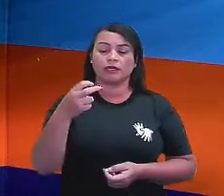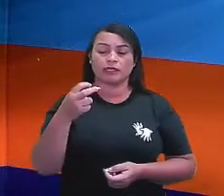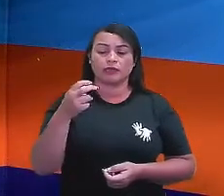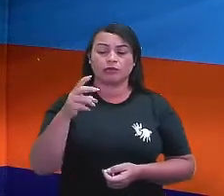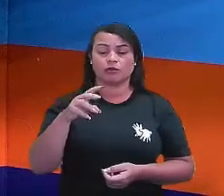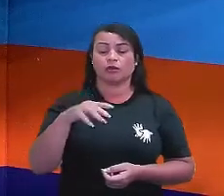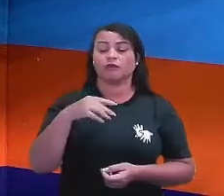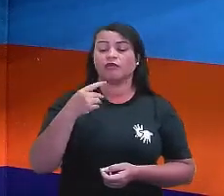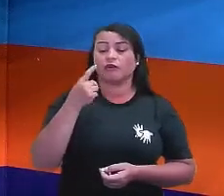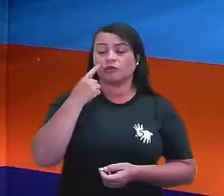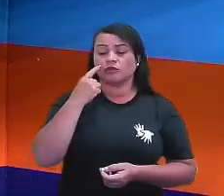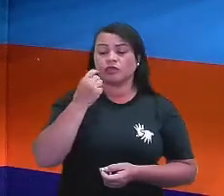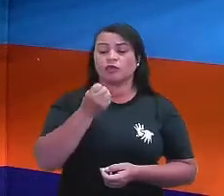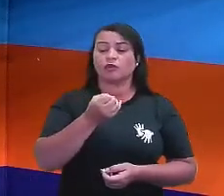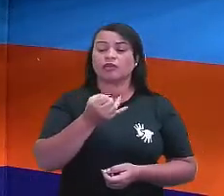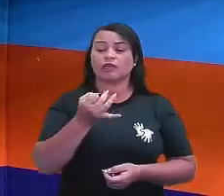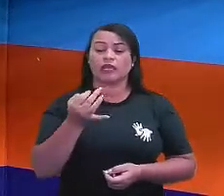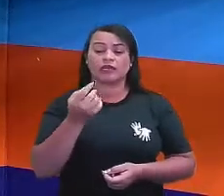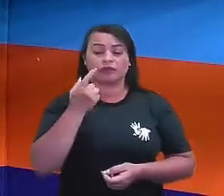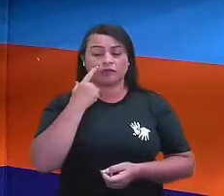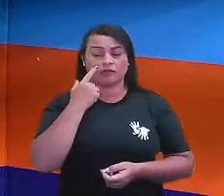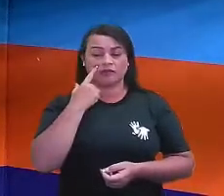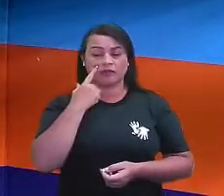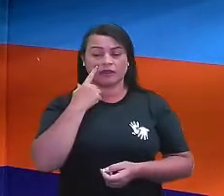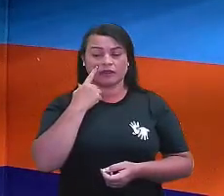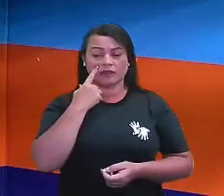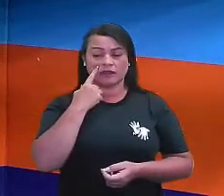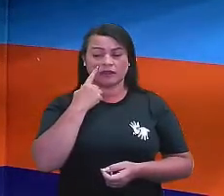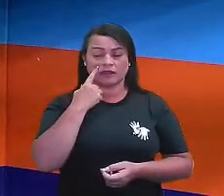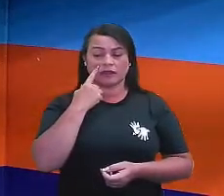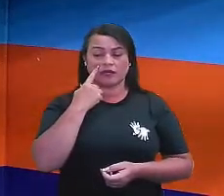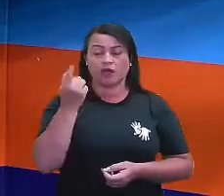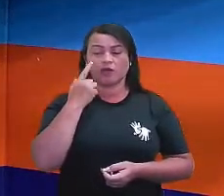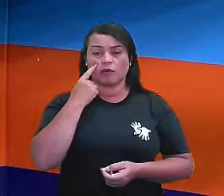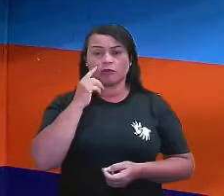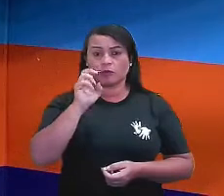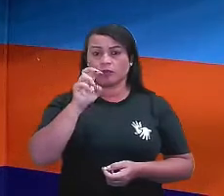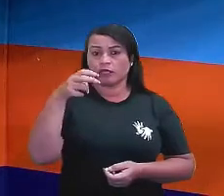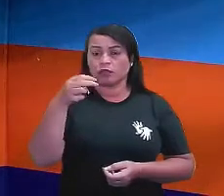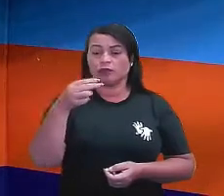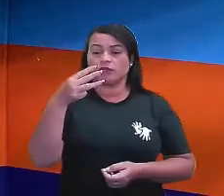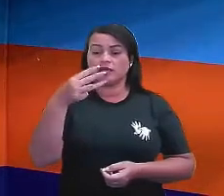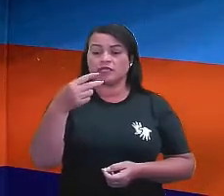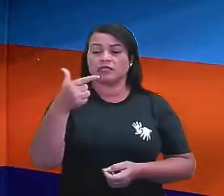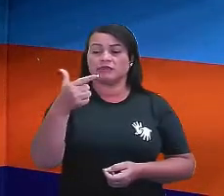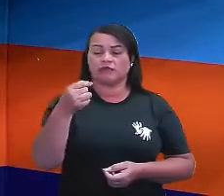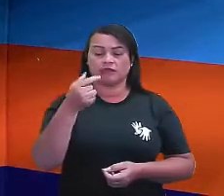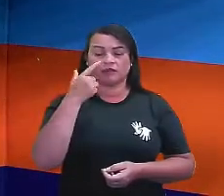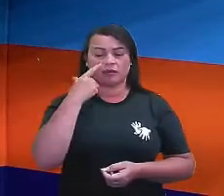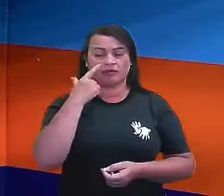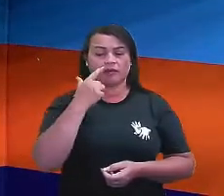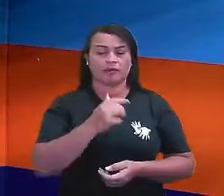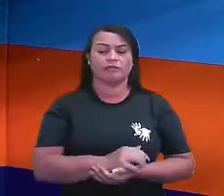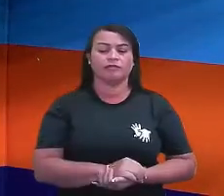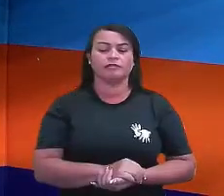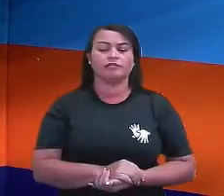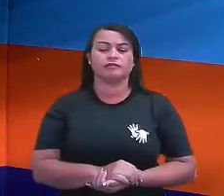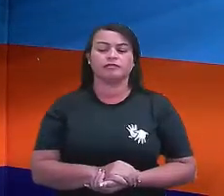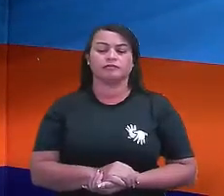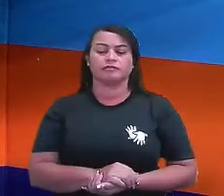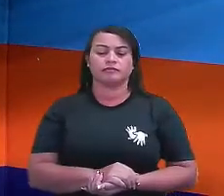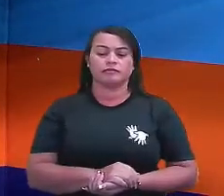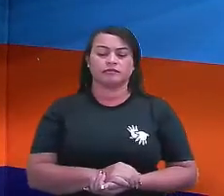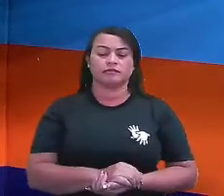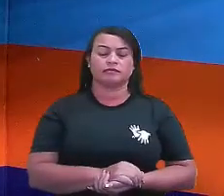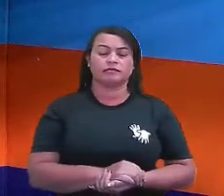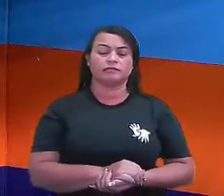é o quíntuplo daquela primeira quantia, né? É o quíntuplo dessa quantia aqui, tá? Então, vamos fazer, ó. Botei